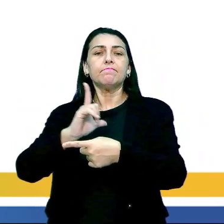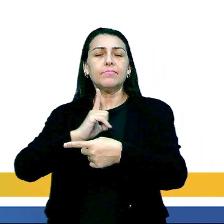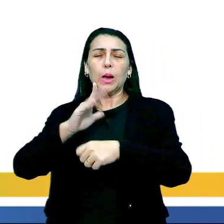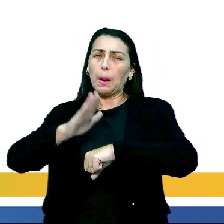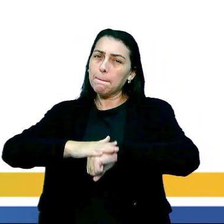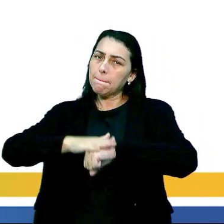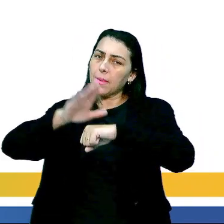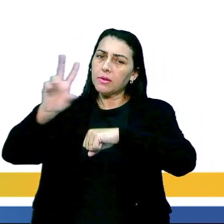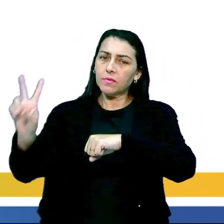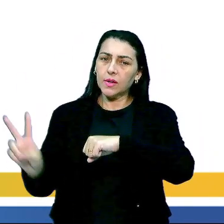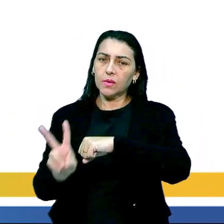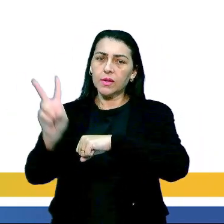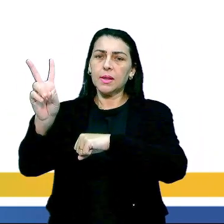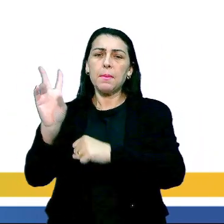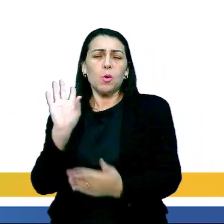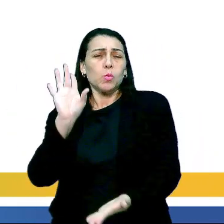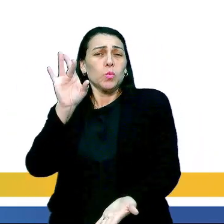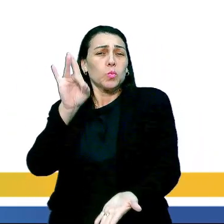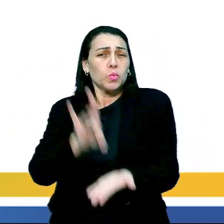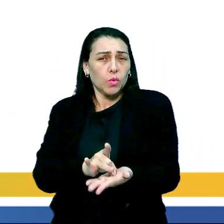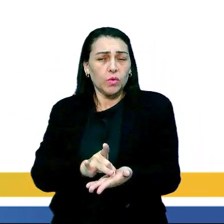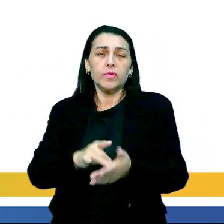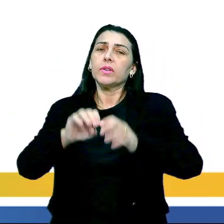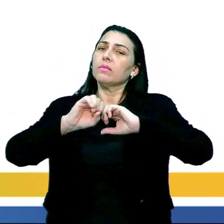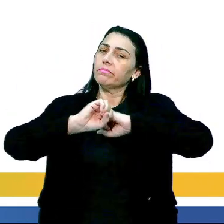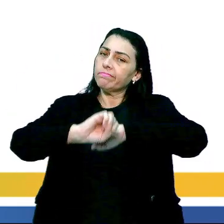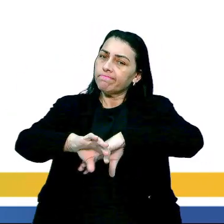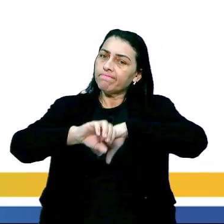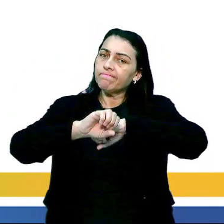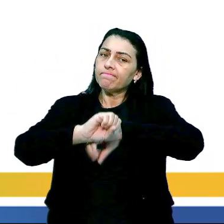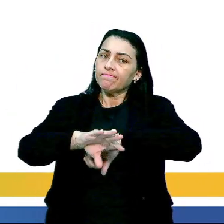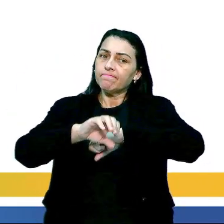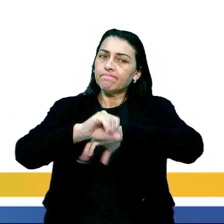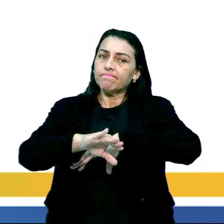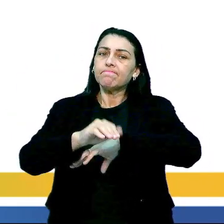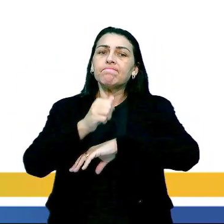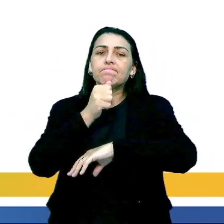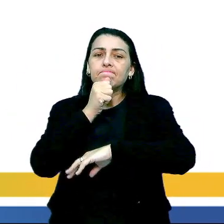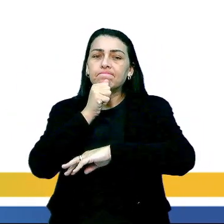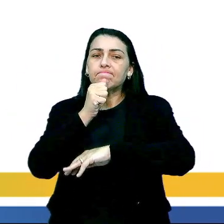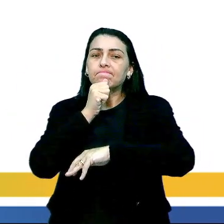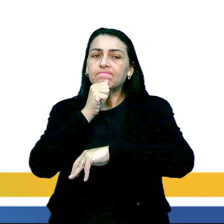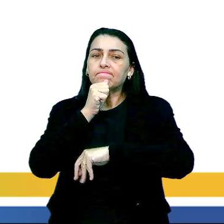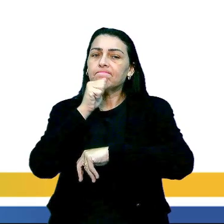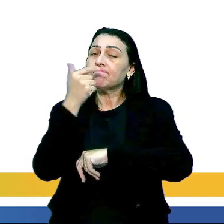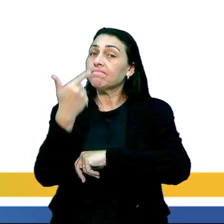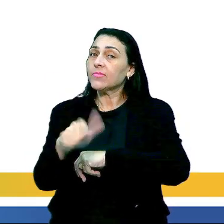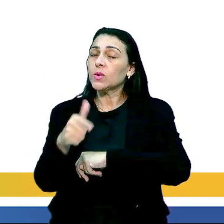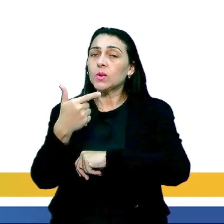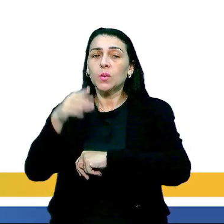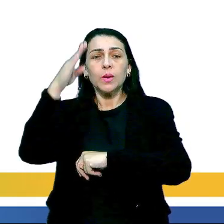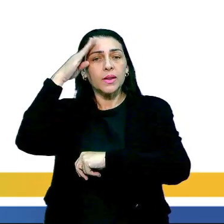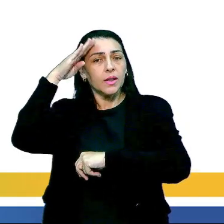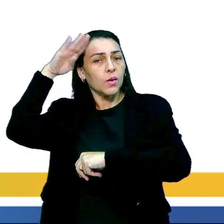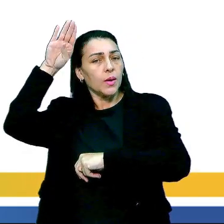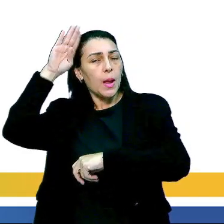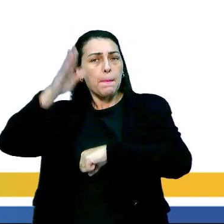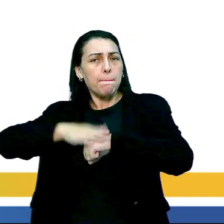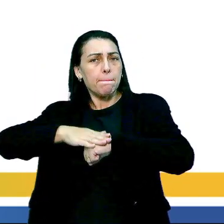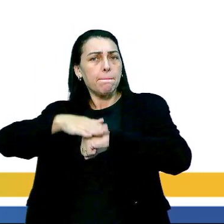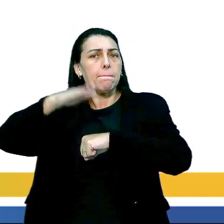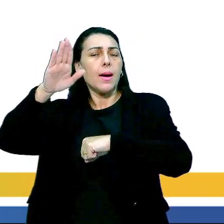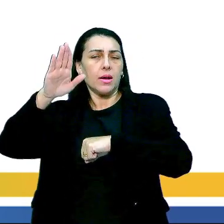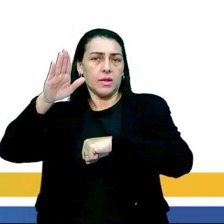sido cada vez mais valorizadas pelo oficialismo educacional, ainda que não haja uma